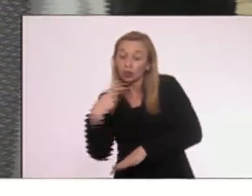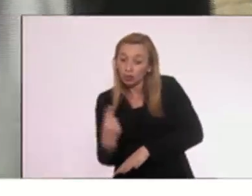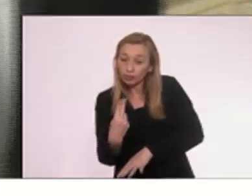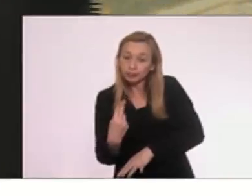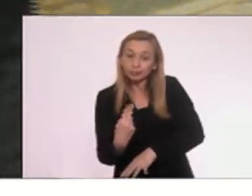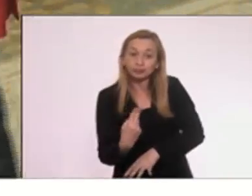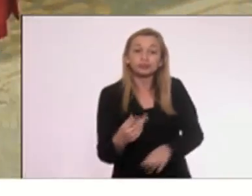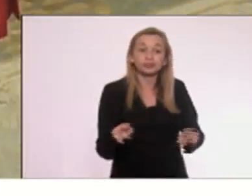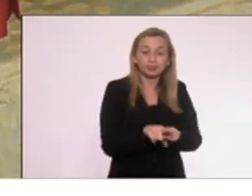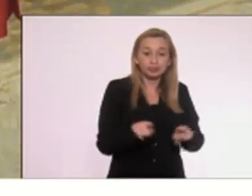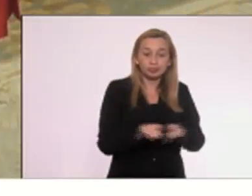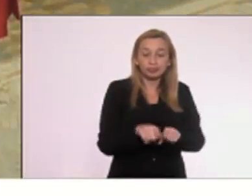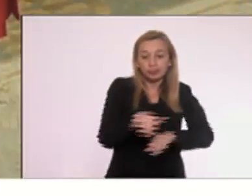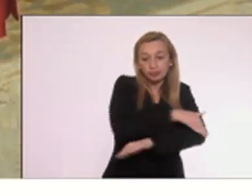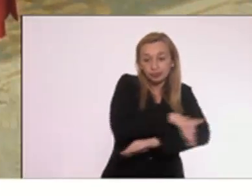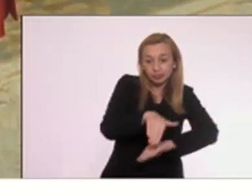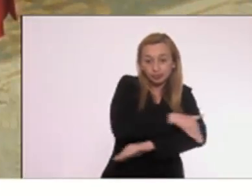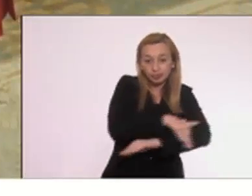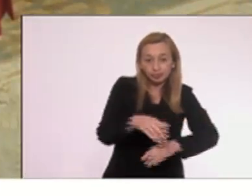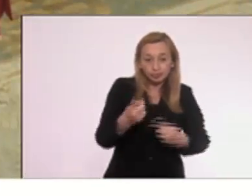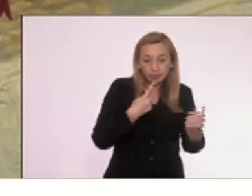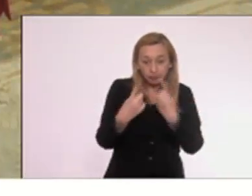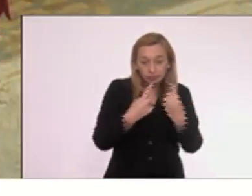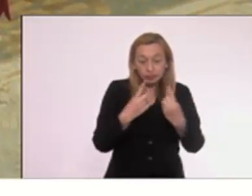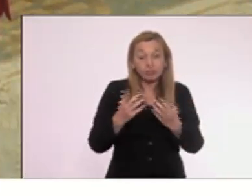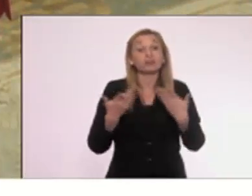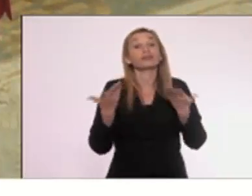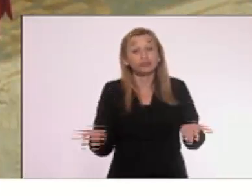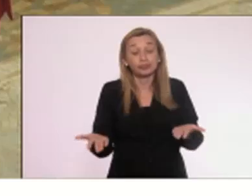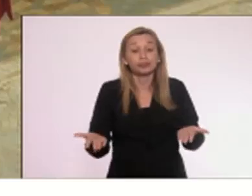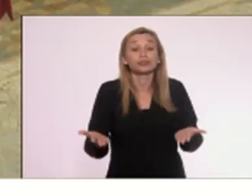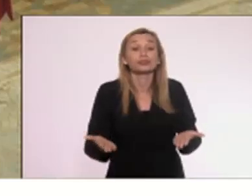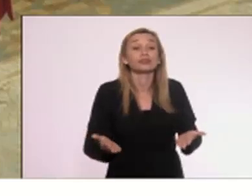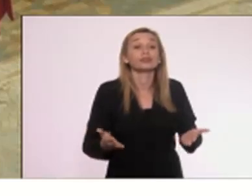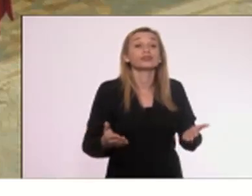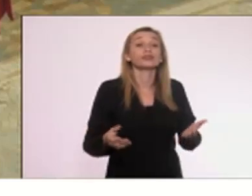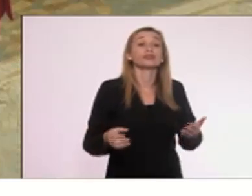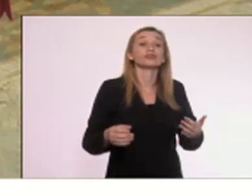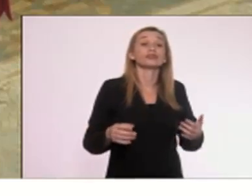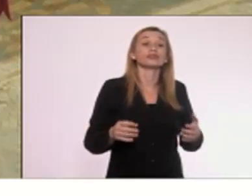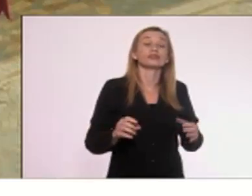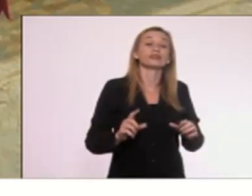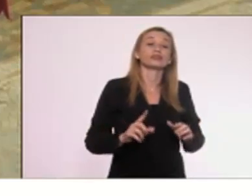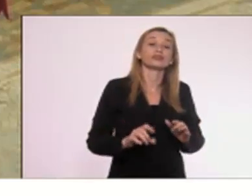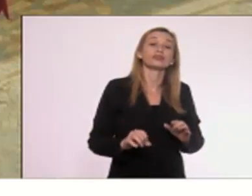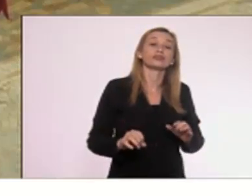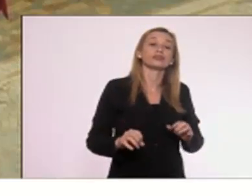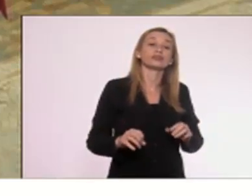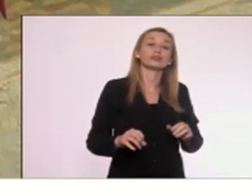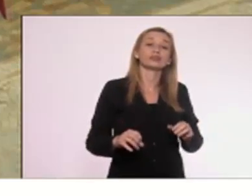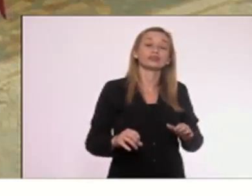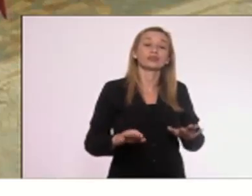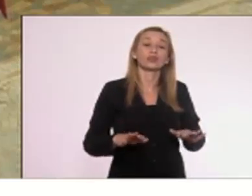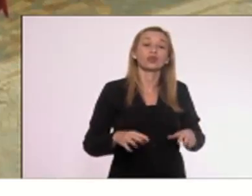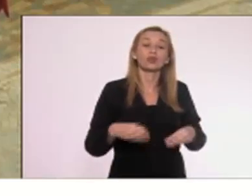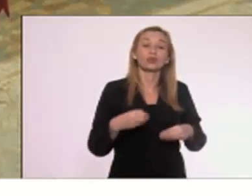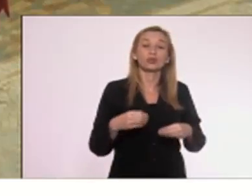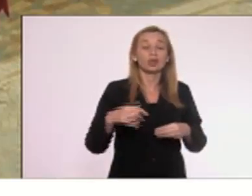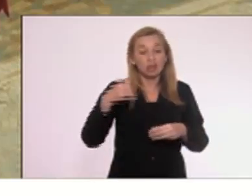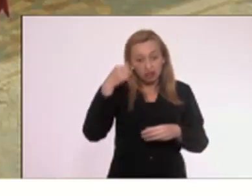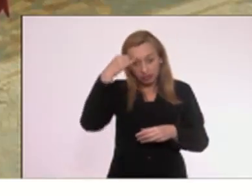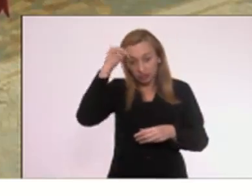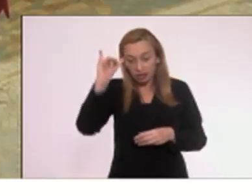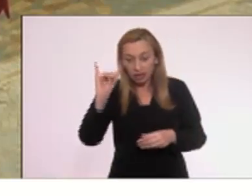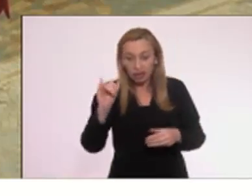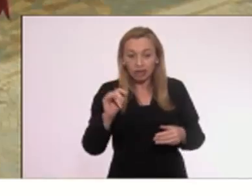vias principais, utilizando os menores. Então, a única forma de tentar evitar com que isso aconteça é dando essa